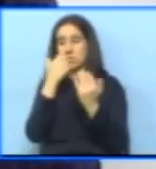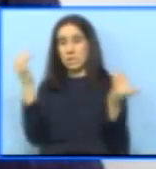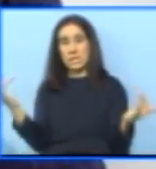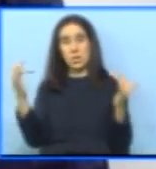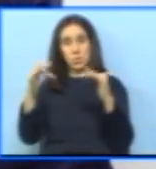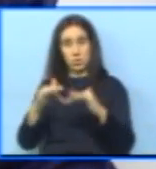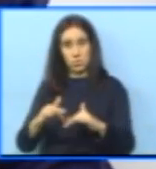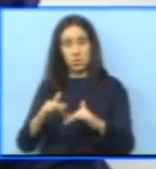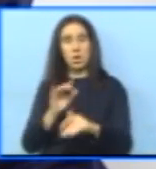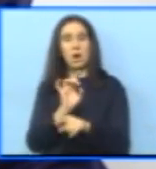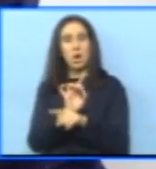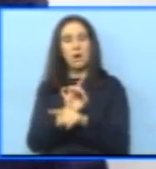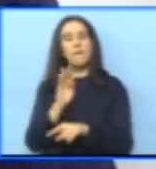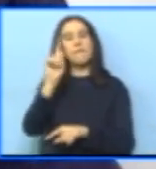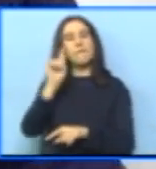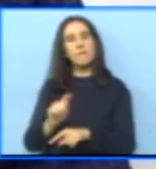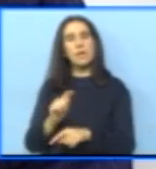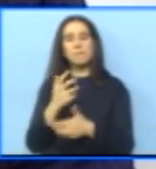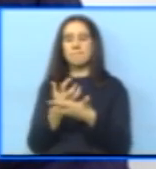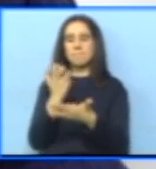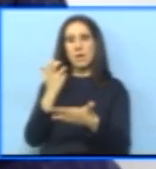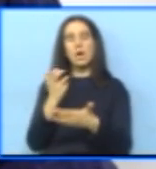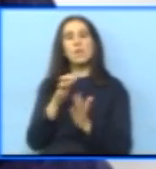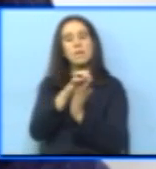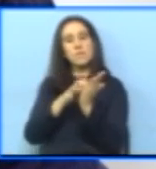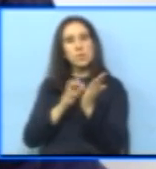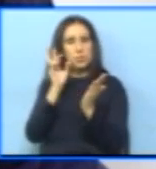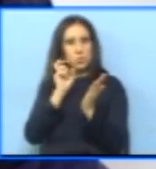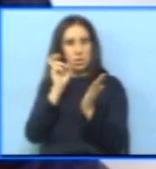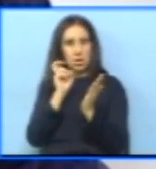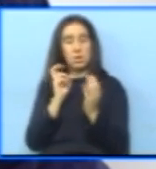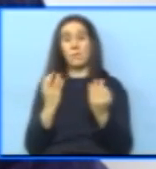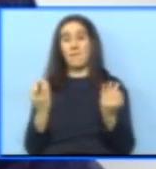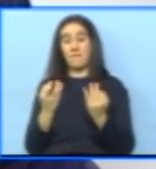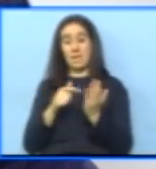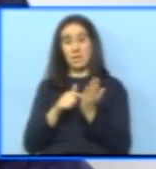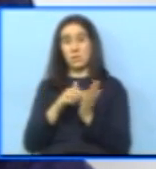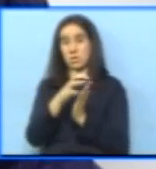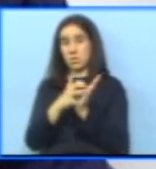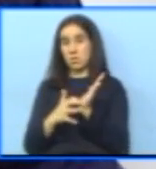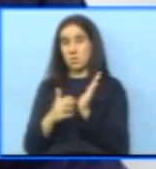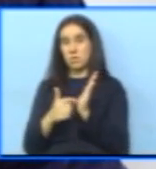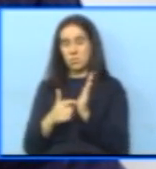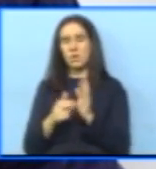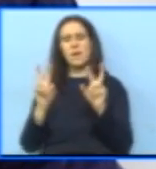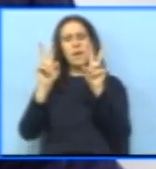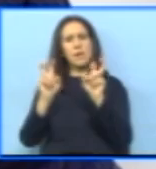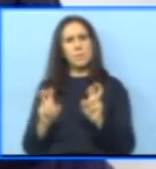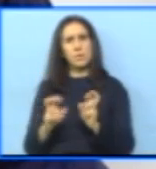para aprofundar a sua fé e para escutar o próprio Evangelho. E, portanto, este texto, estes capítulos e este